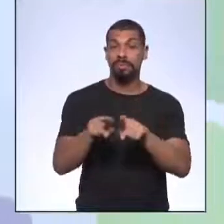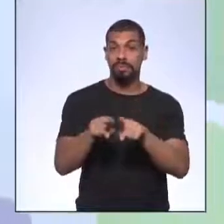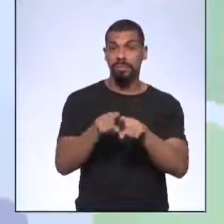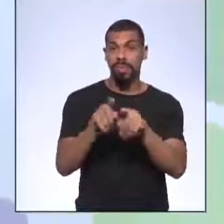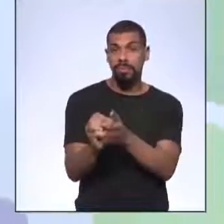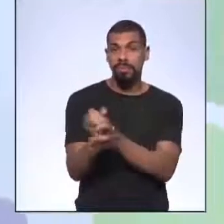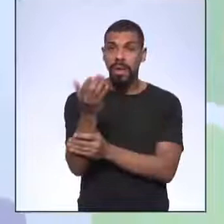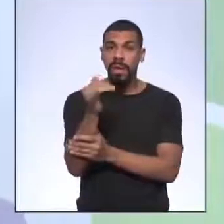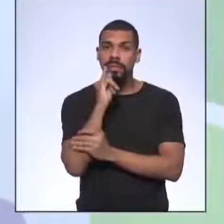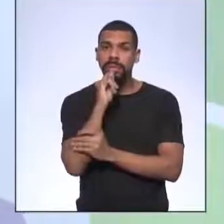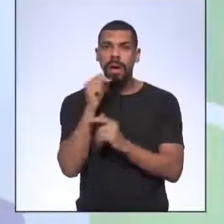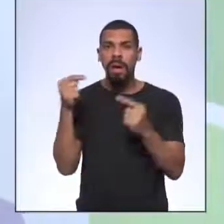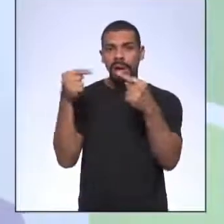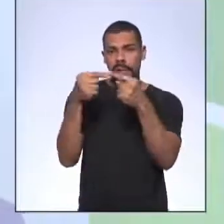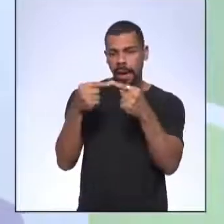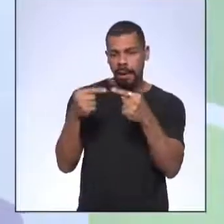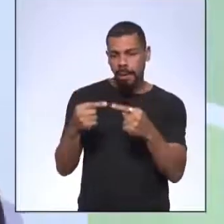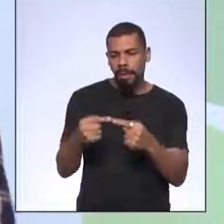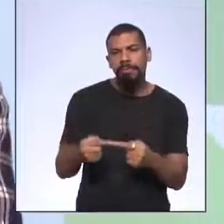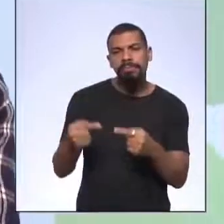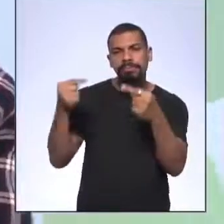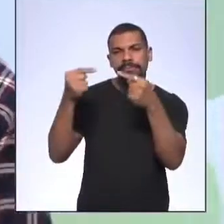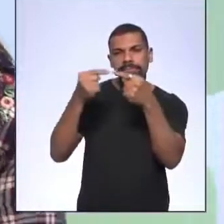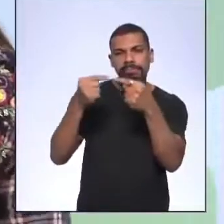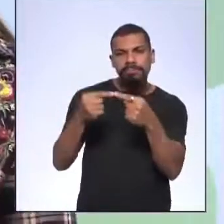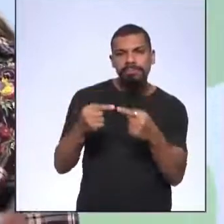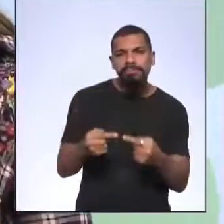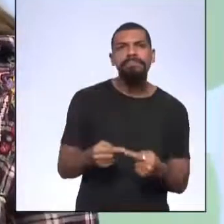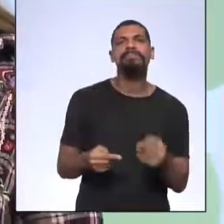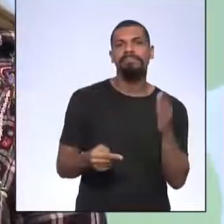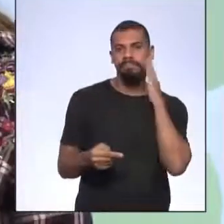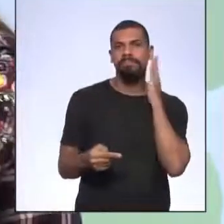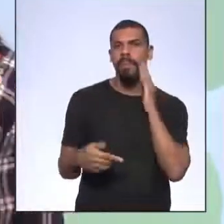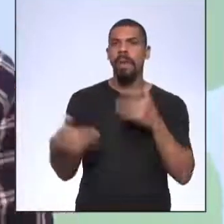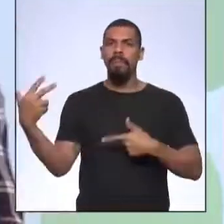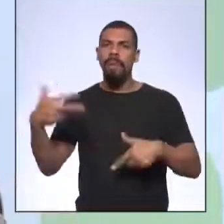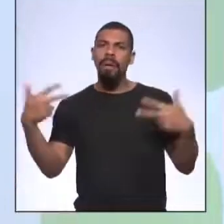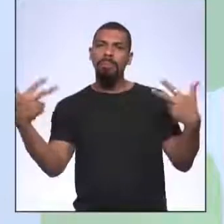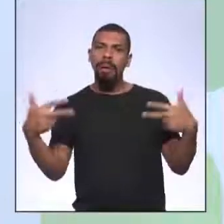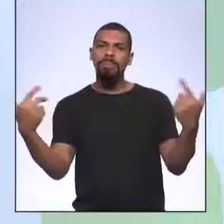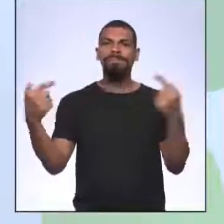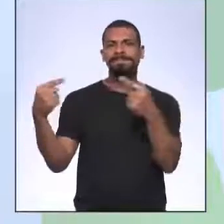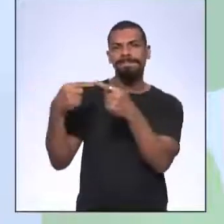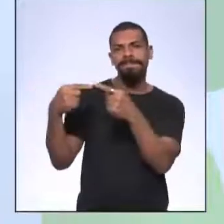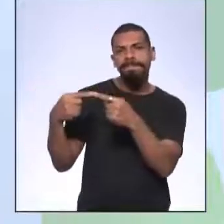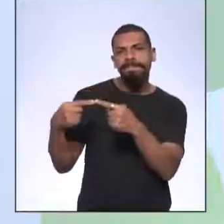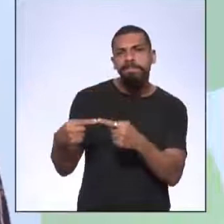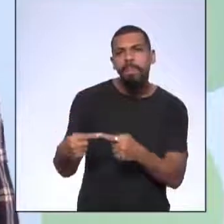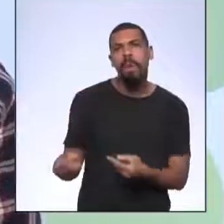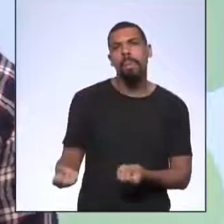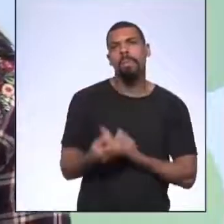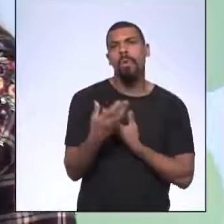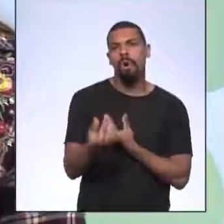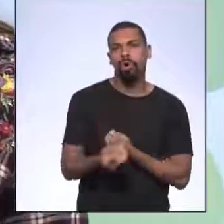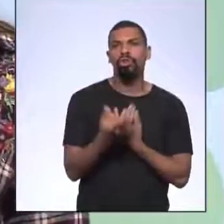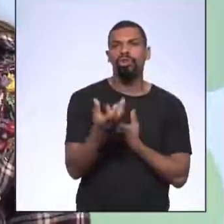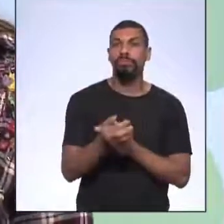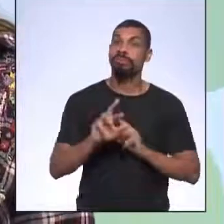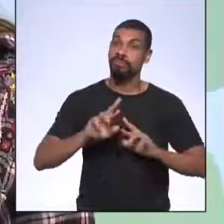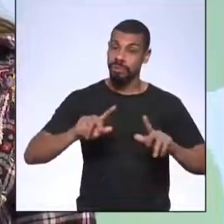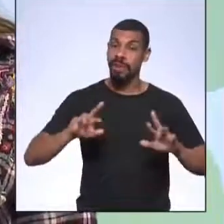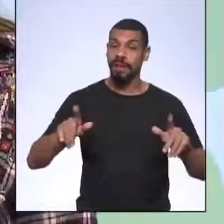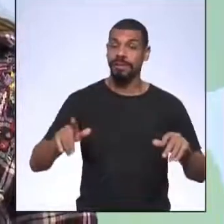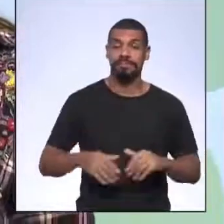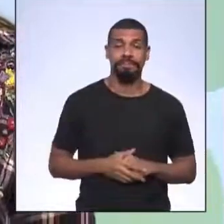ele cria então rimas né geralmente são feitas batalhas de rimas ali né uma coisa bem poética bem bem